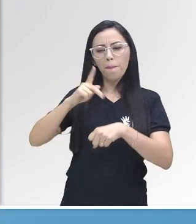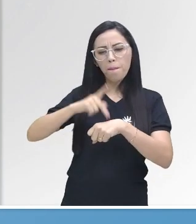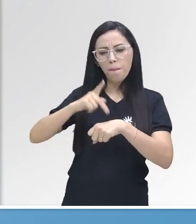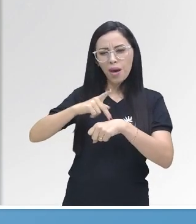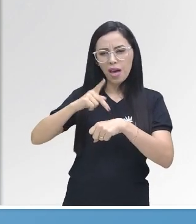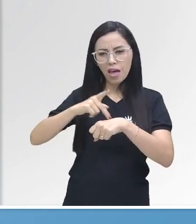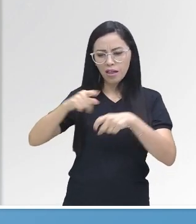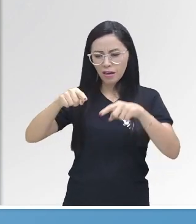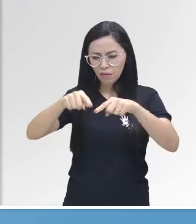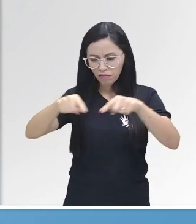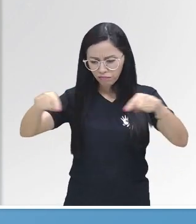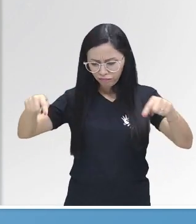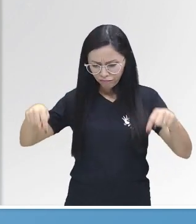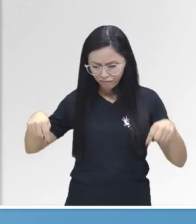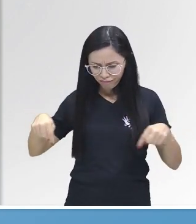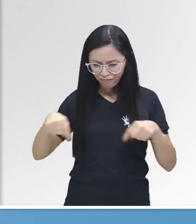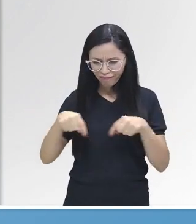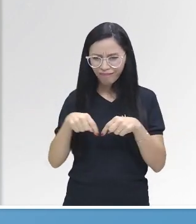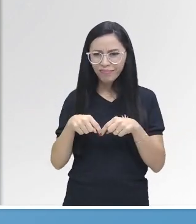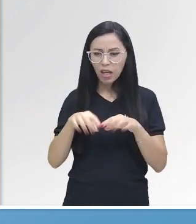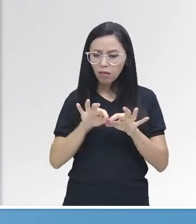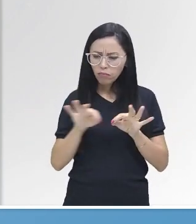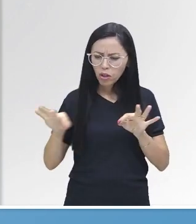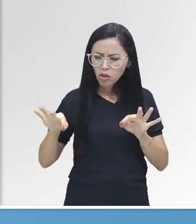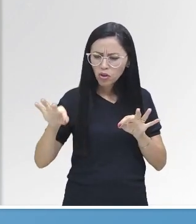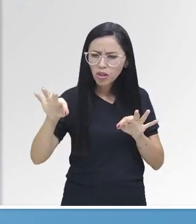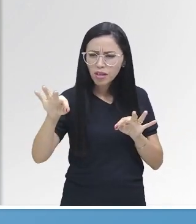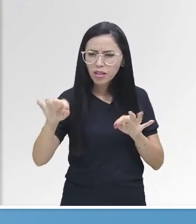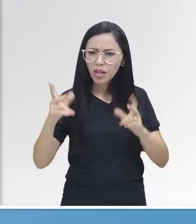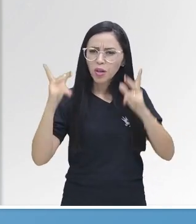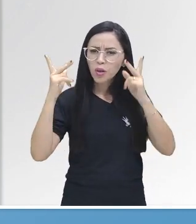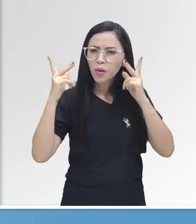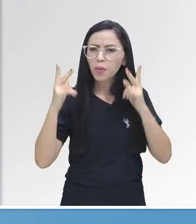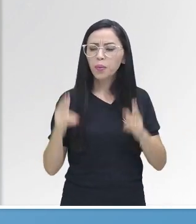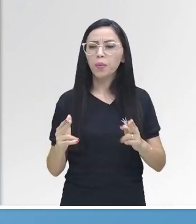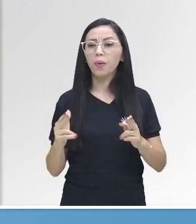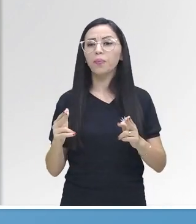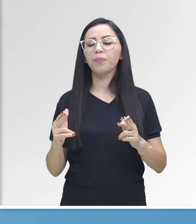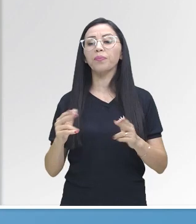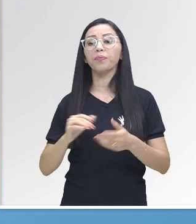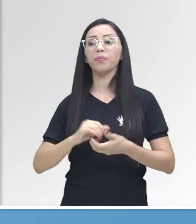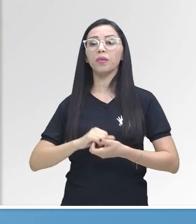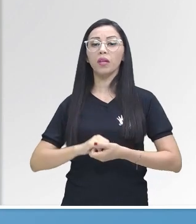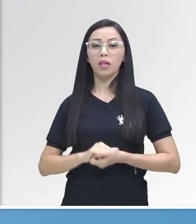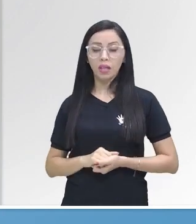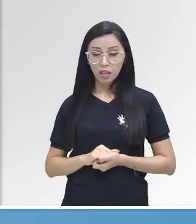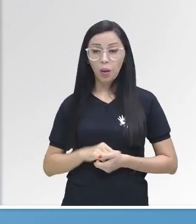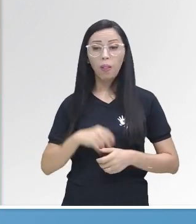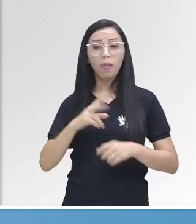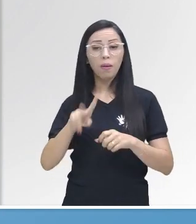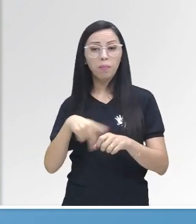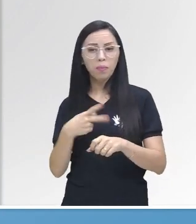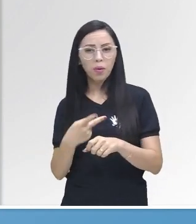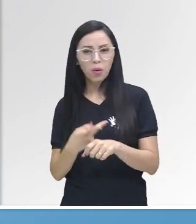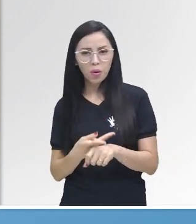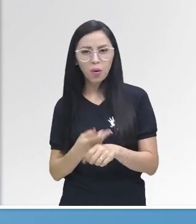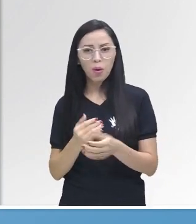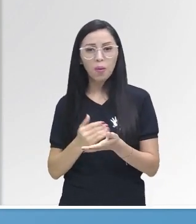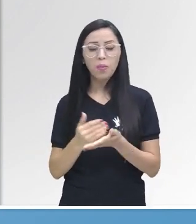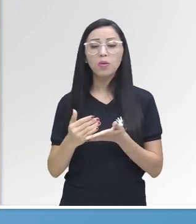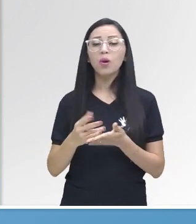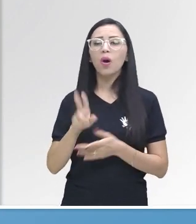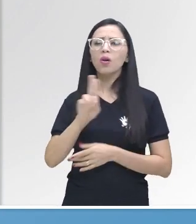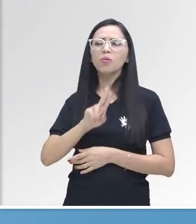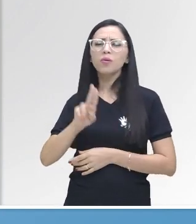comprimento, escolhido mais ou menos com o do cúbito tradicional, que passaram a ser usadas quando se queriam